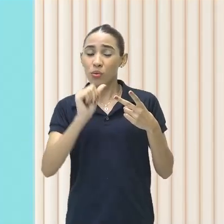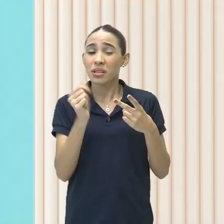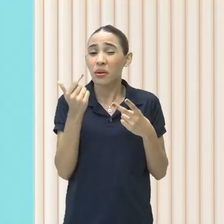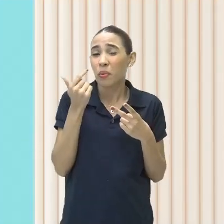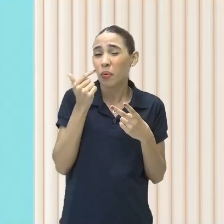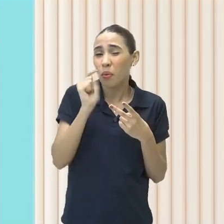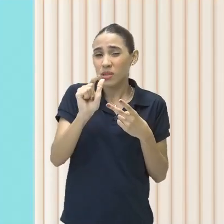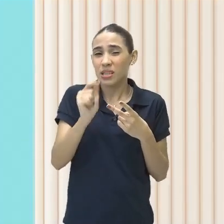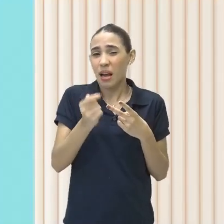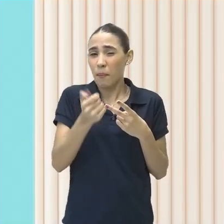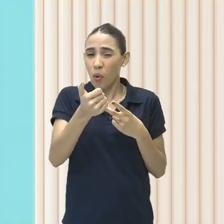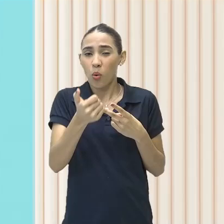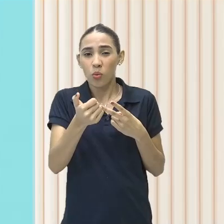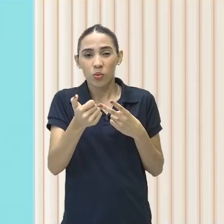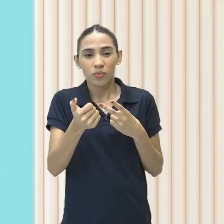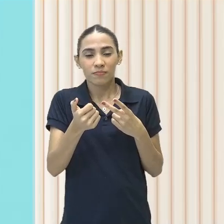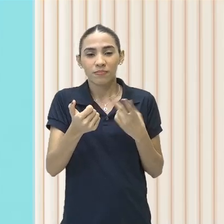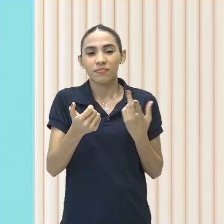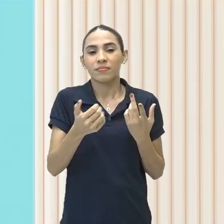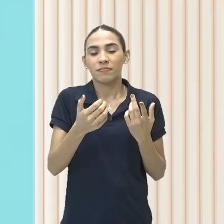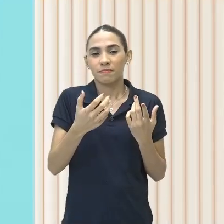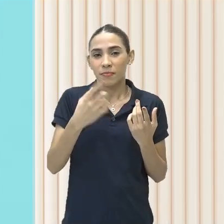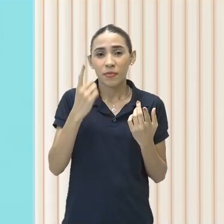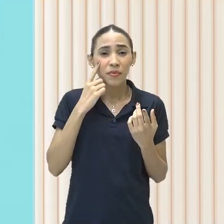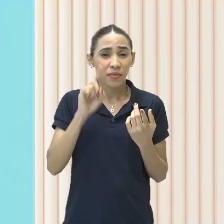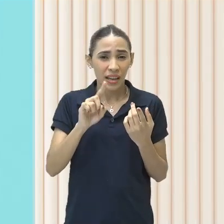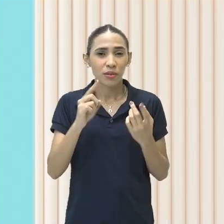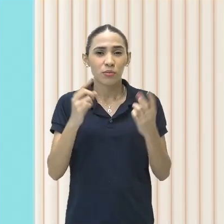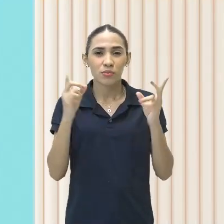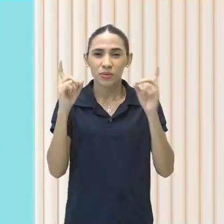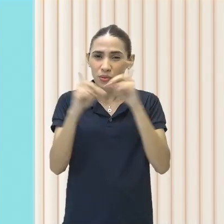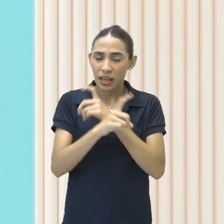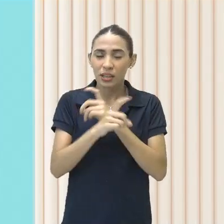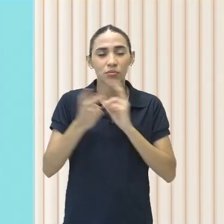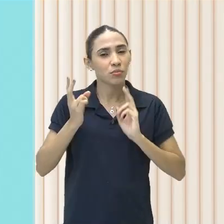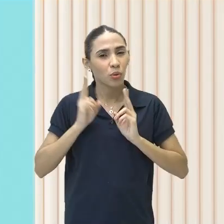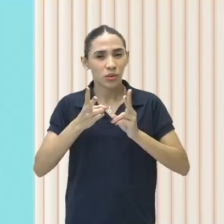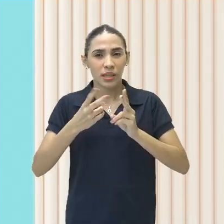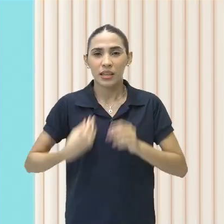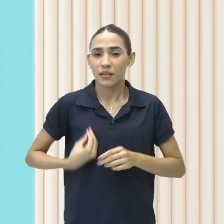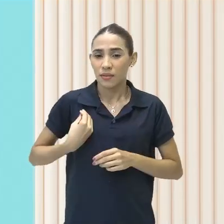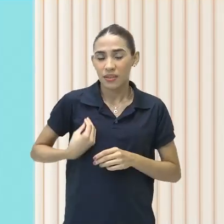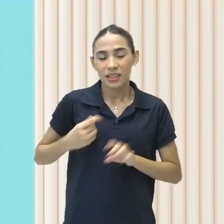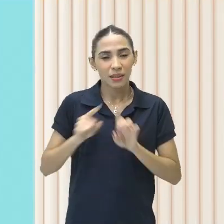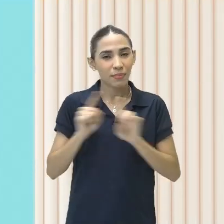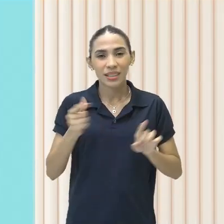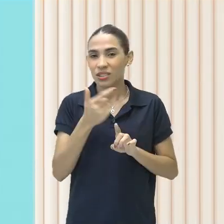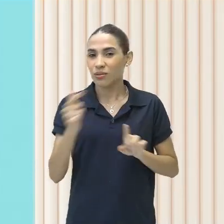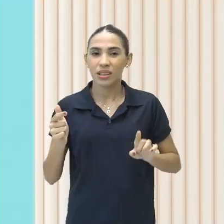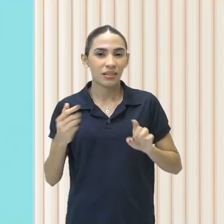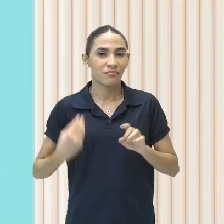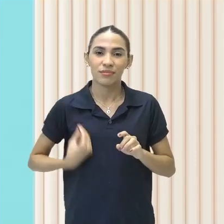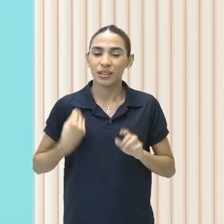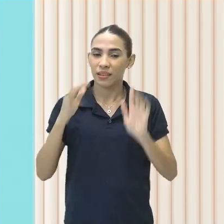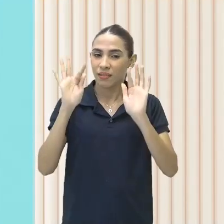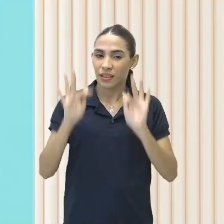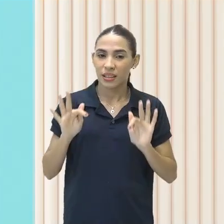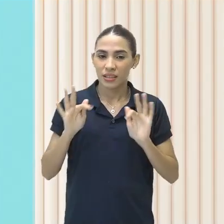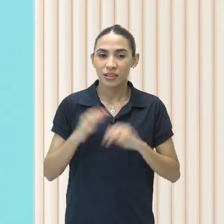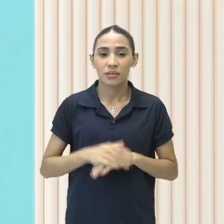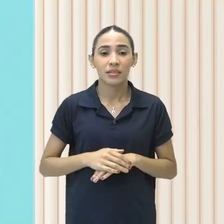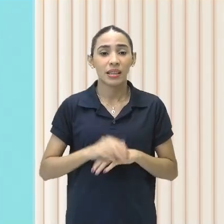ali, mesmo das dificuldades, ela vai vivendo a vida dela. Só que, infelizmente, não vai ter um final feliz. E a